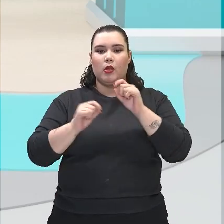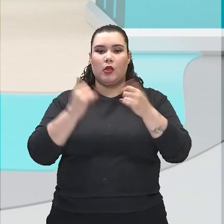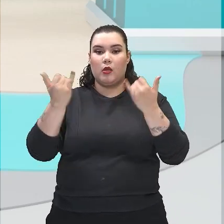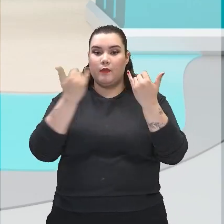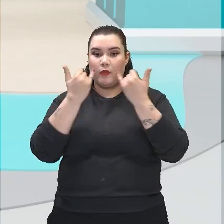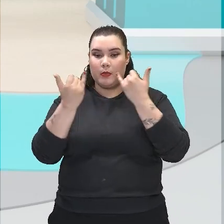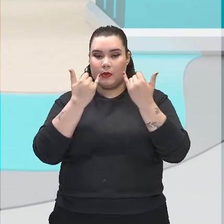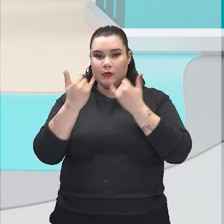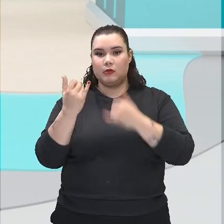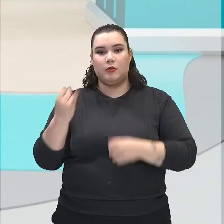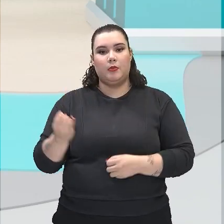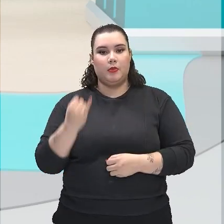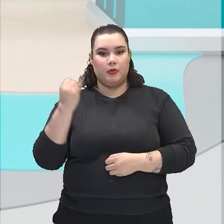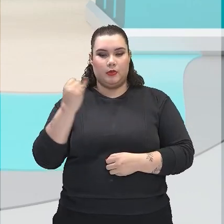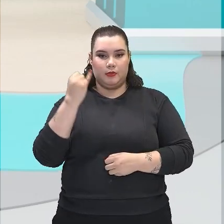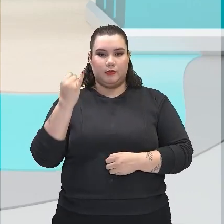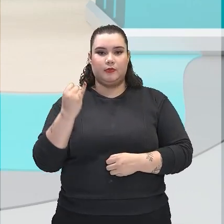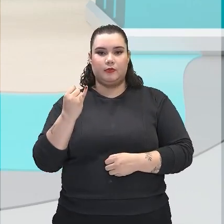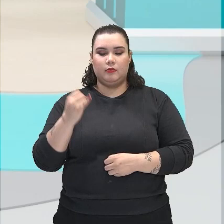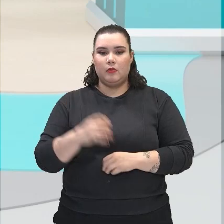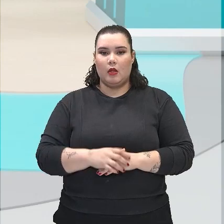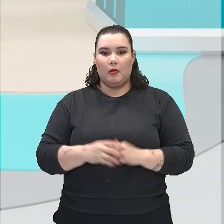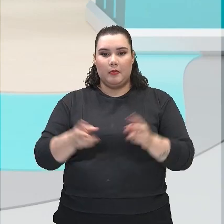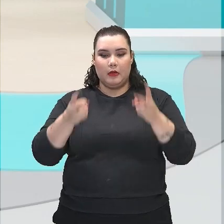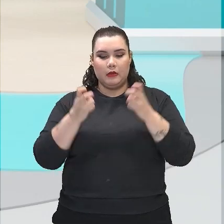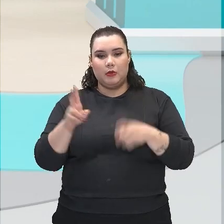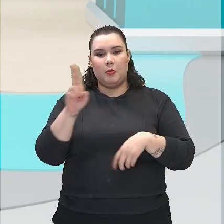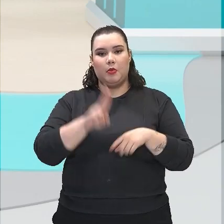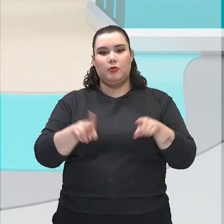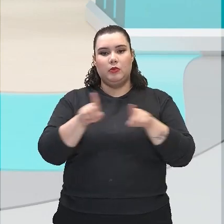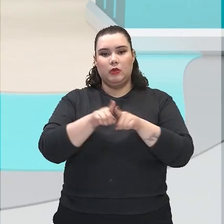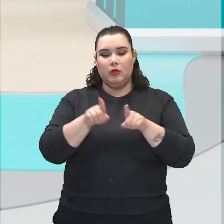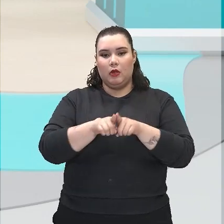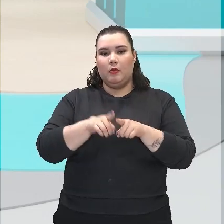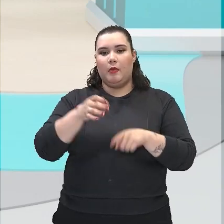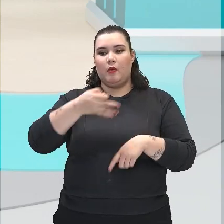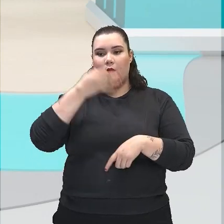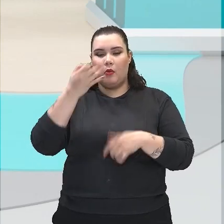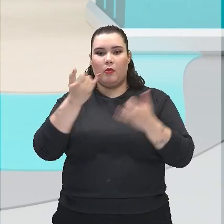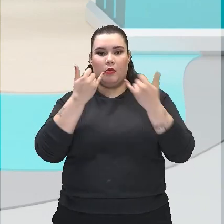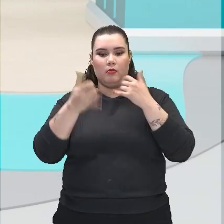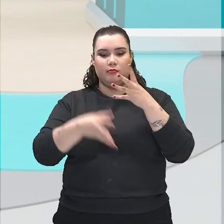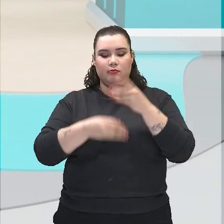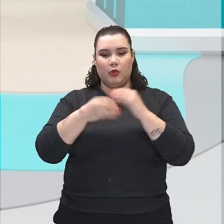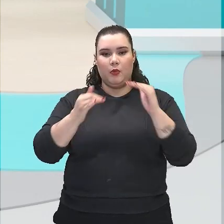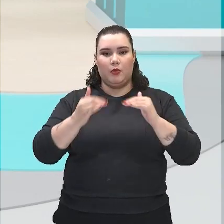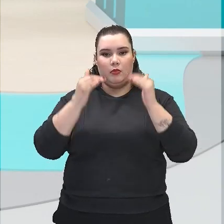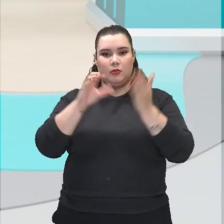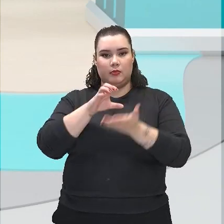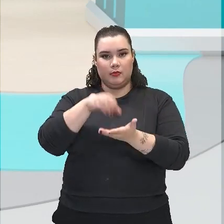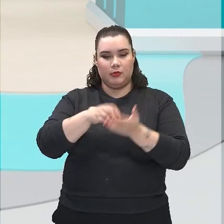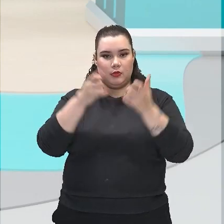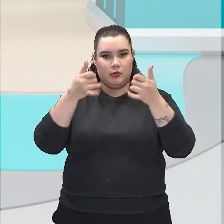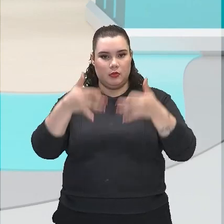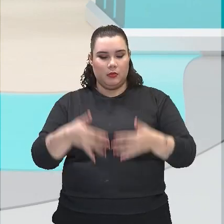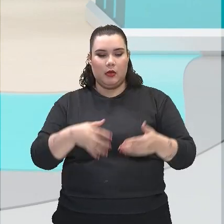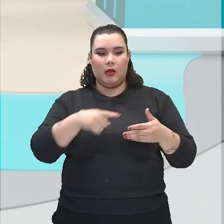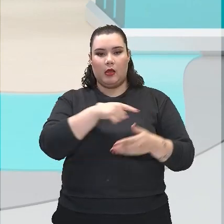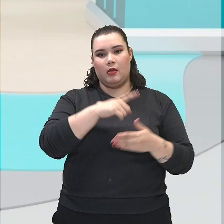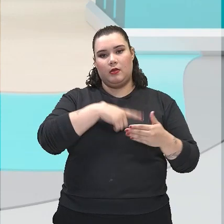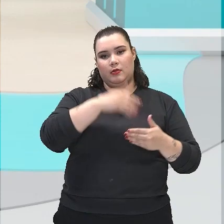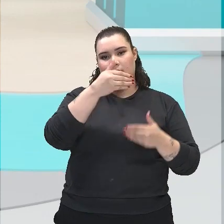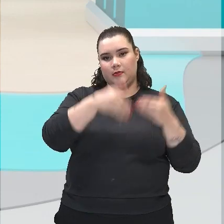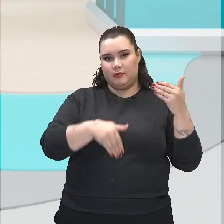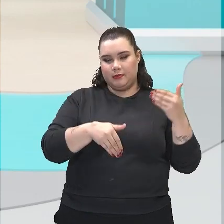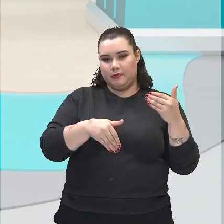informações relevantes. Então, perceba que ele utiliza também o argumento de autoridade para se contrapor, para dizer que